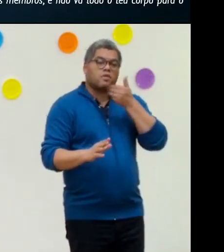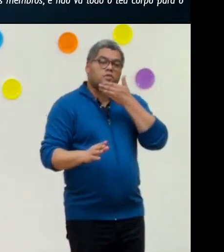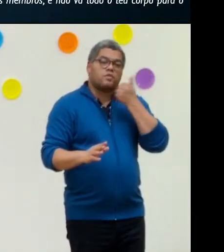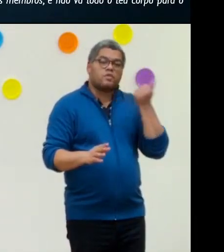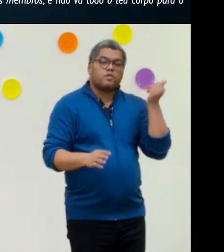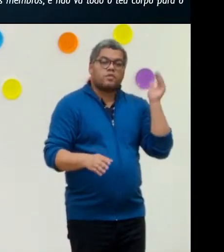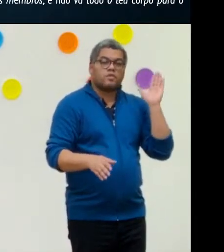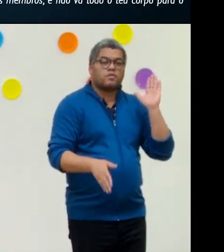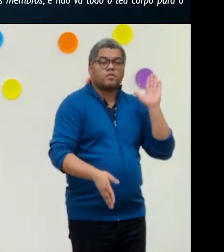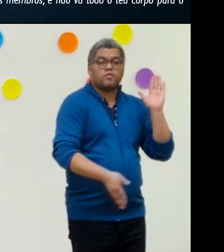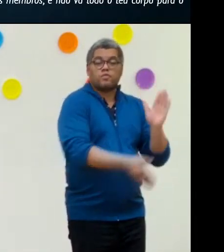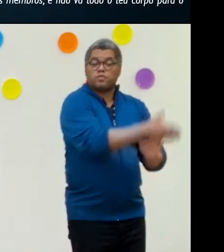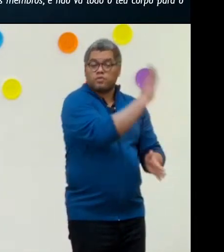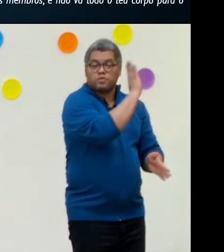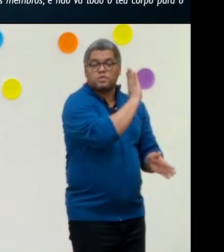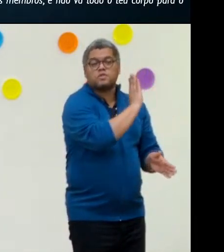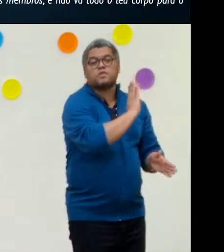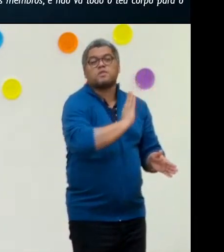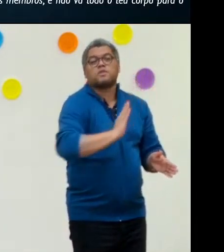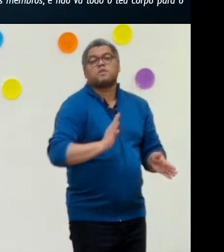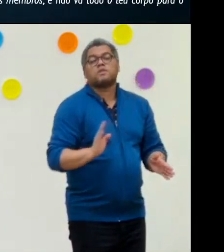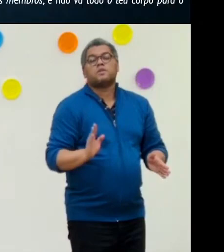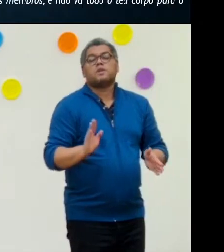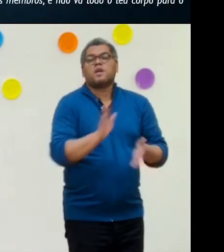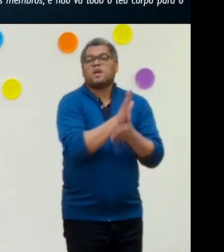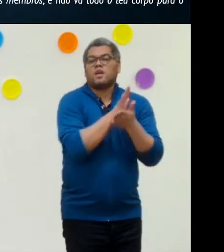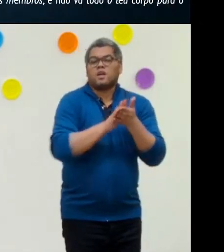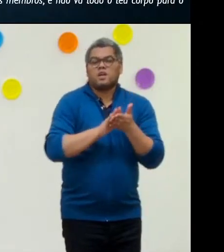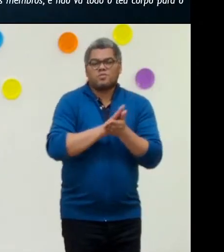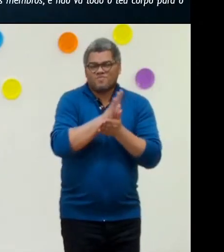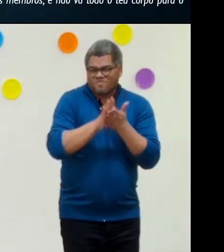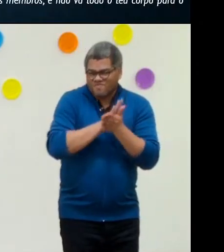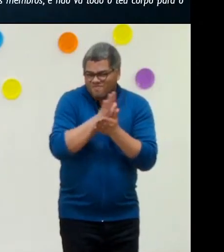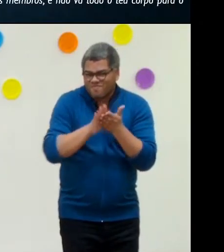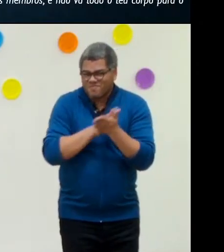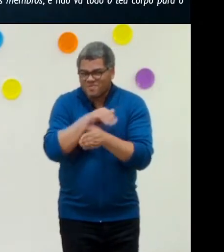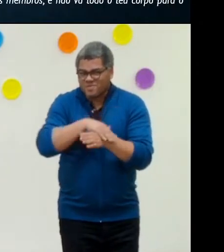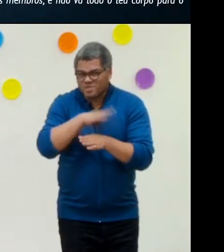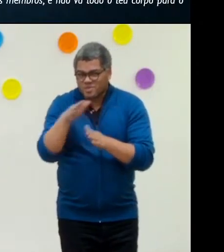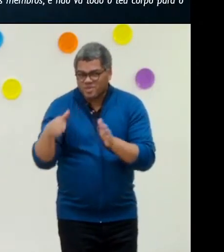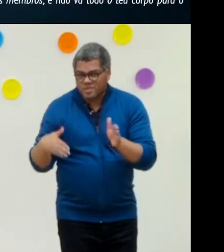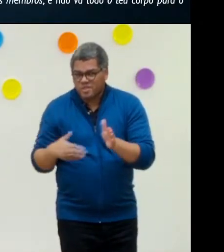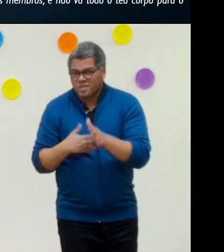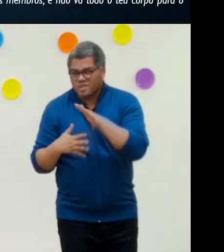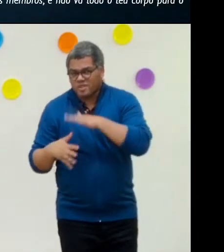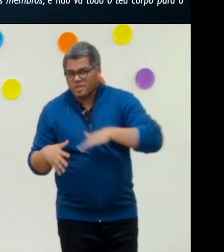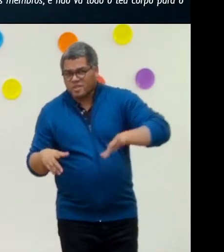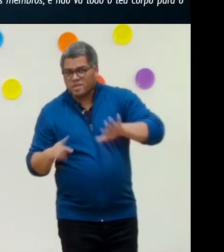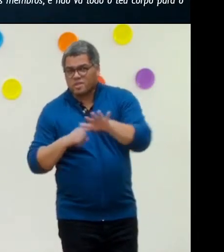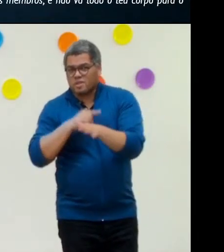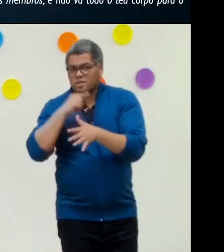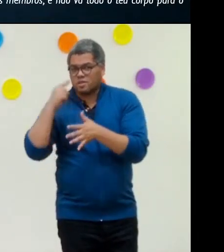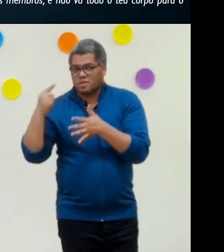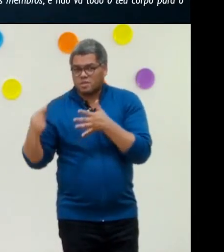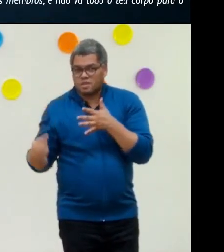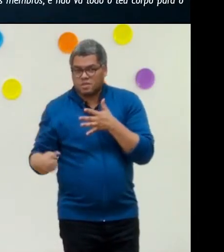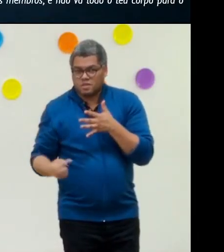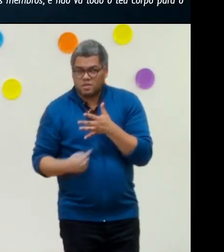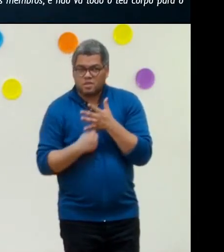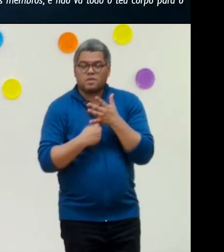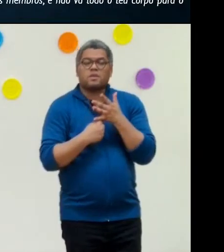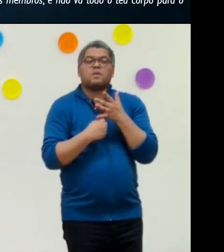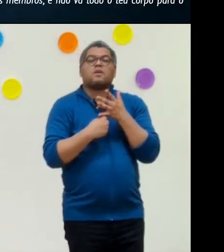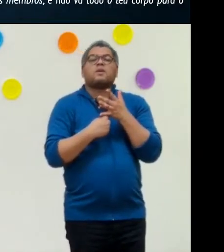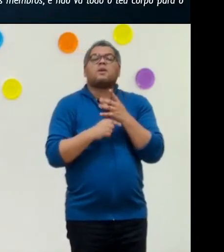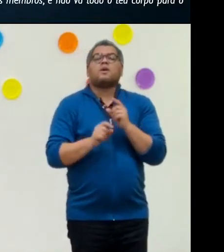letras. Fuja. E elimine radicalmente situações em que o adultério pode assumir o